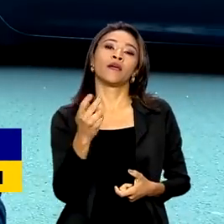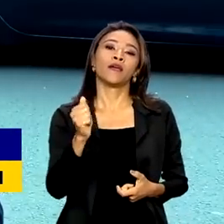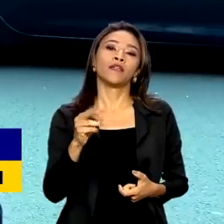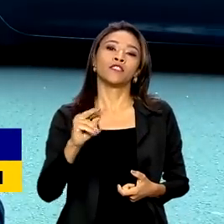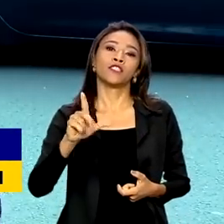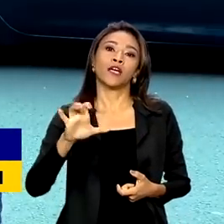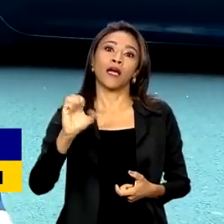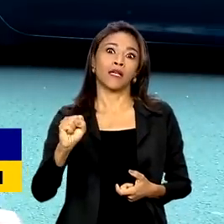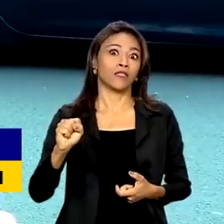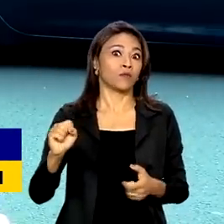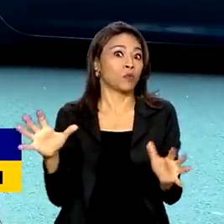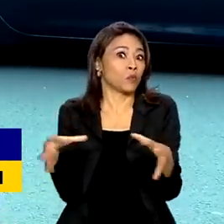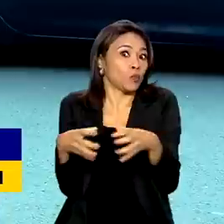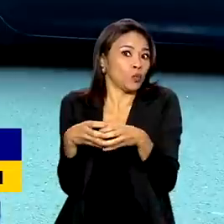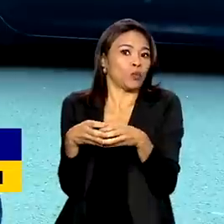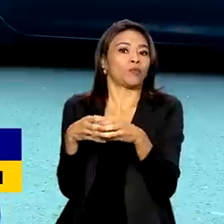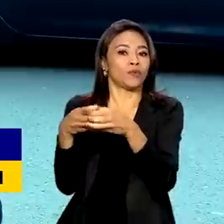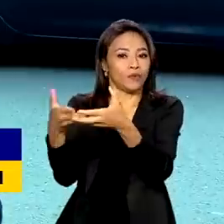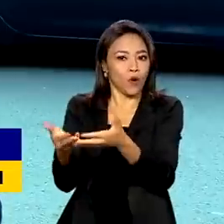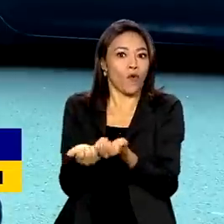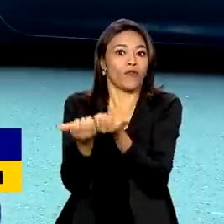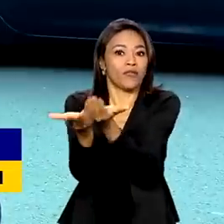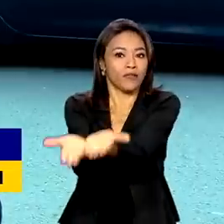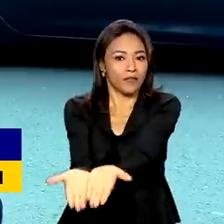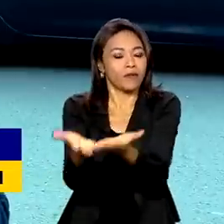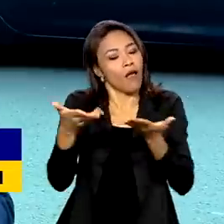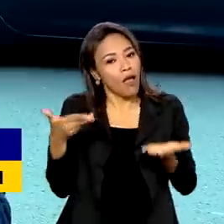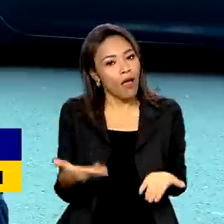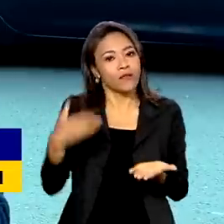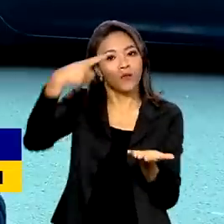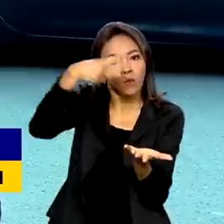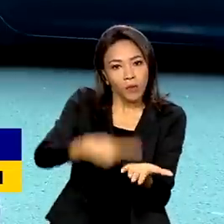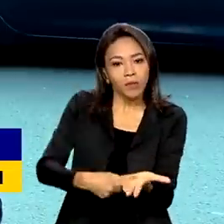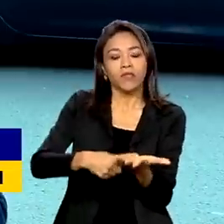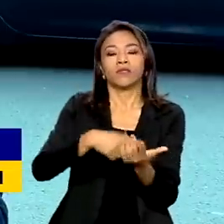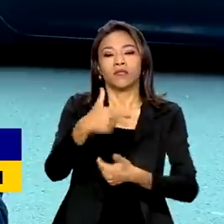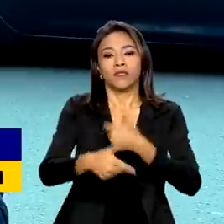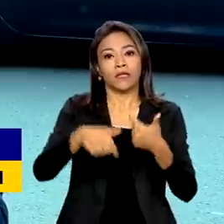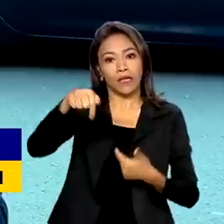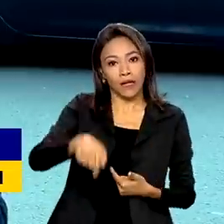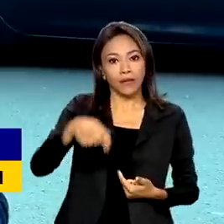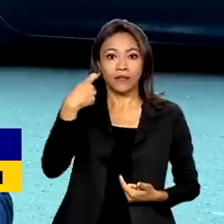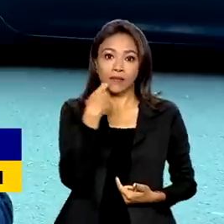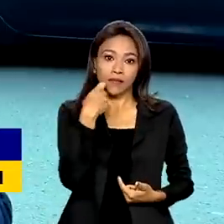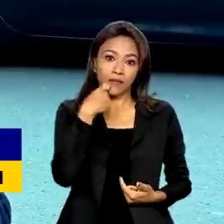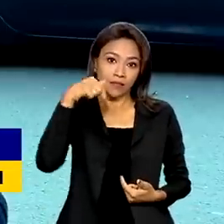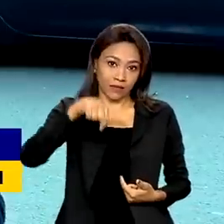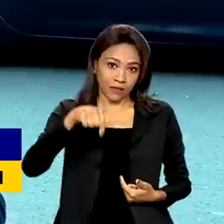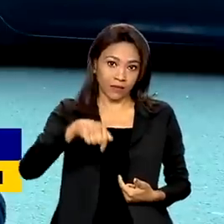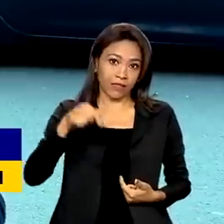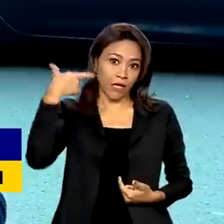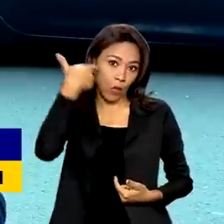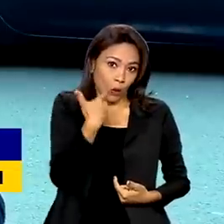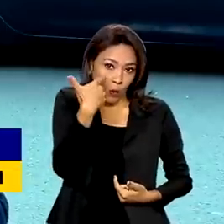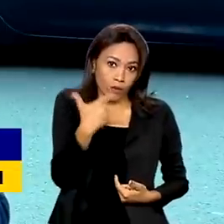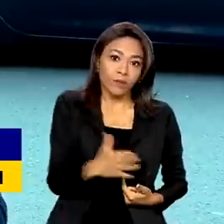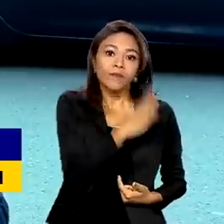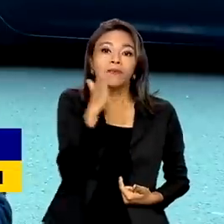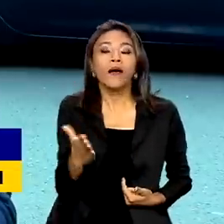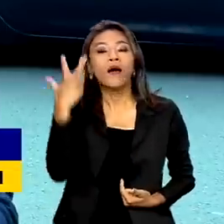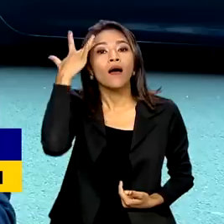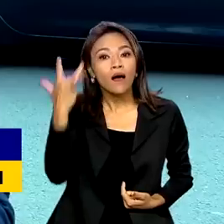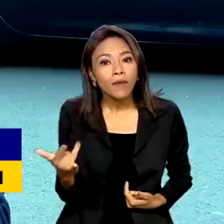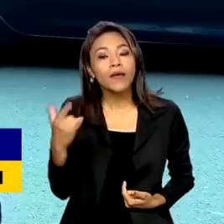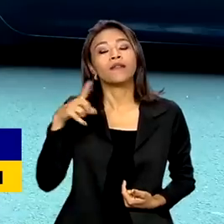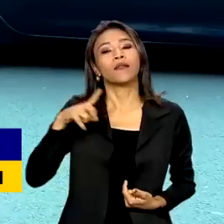de convidados. Essa é, portanto, a agenda do presidente nesta sexta-feira aqui em Londres. Amanhã ele participa